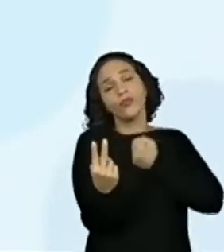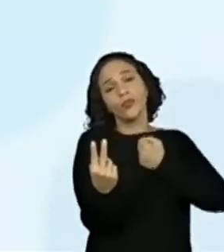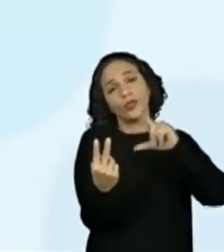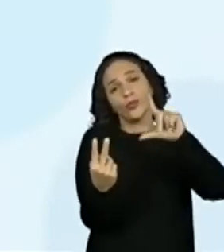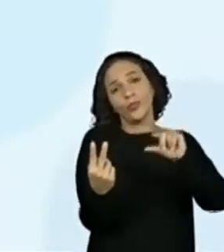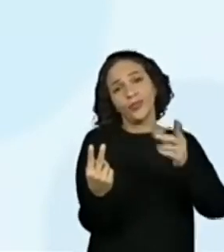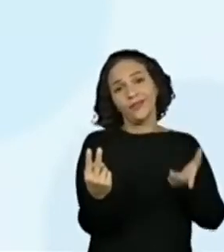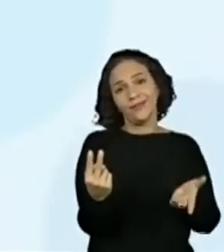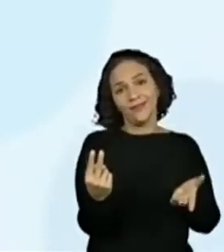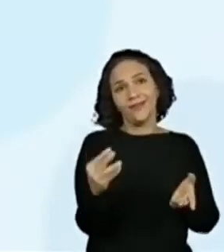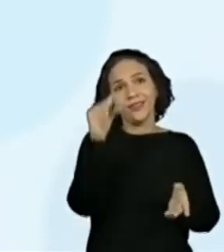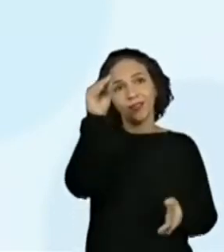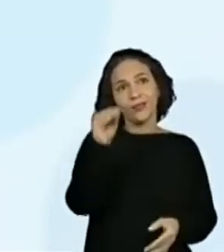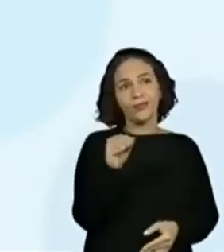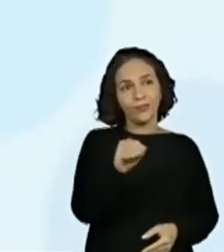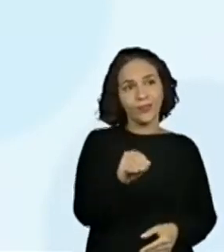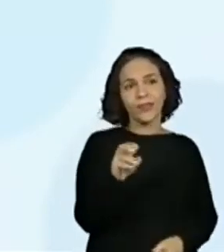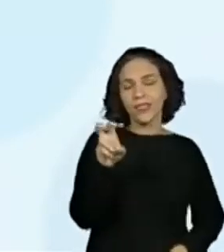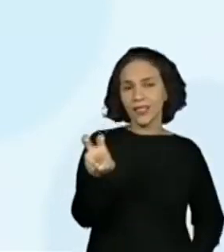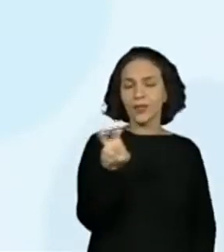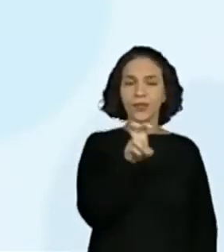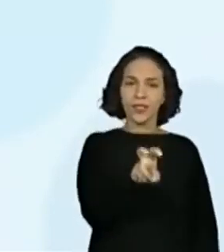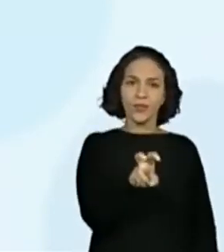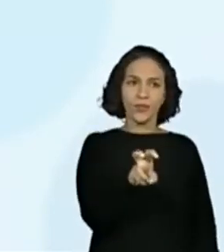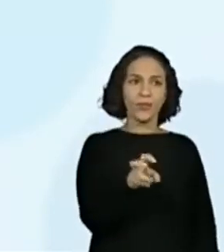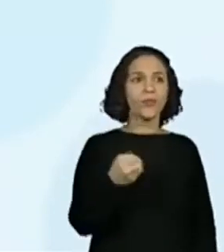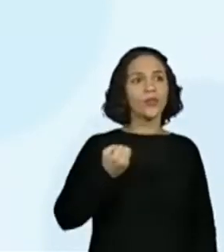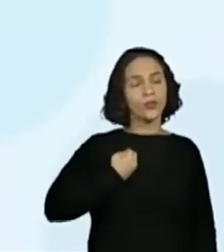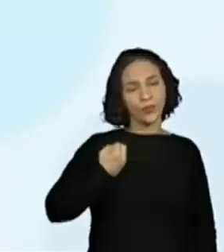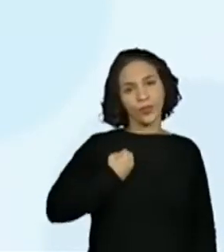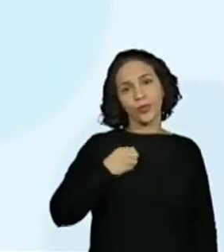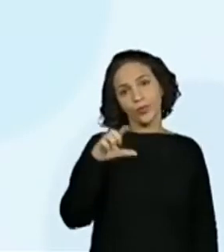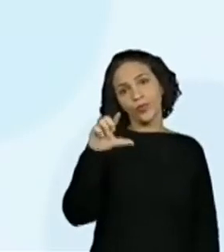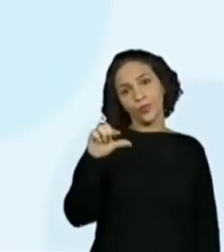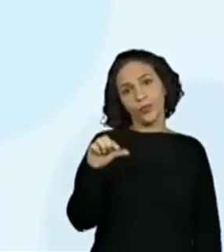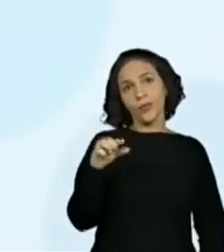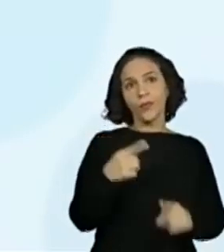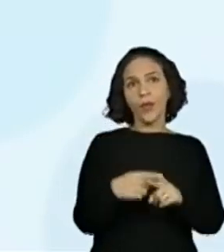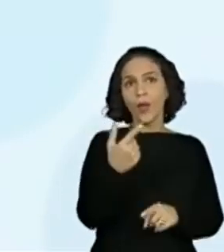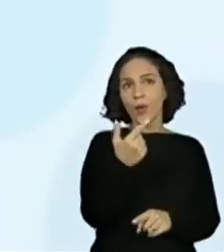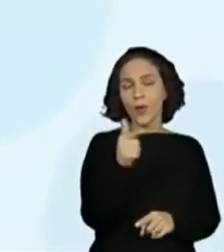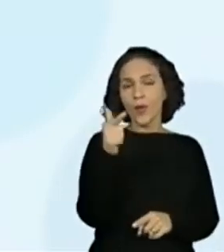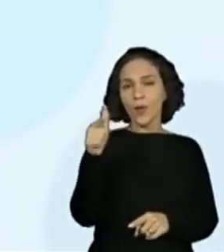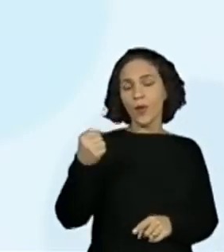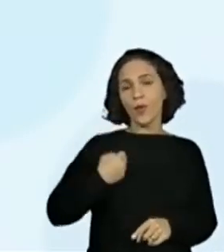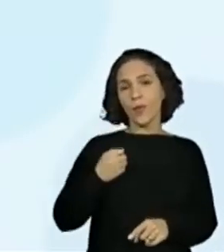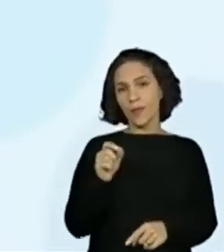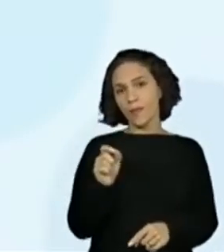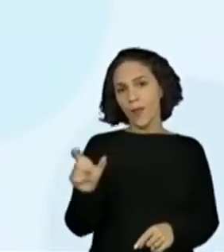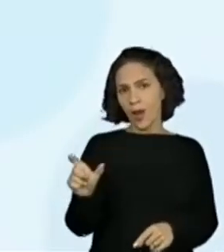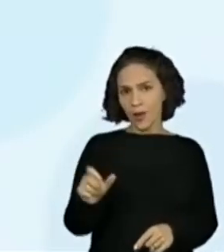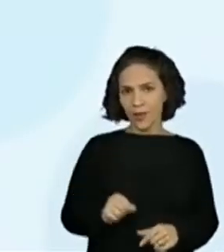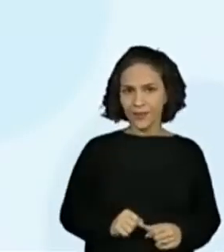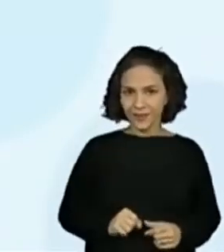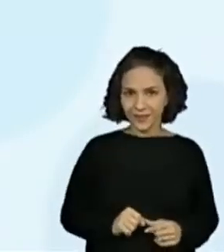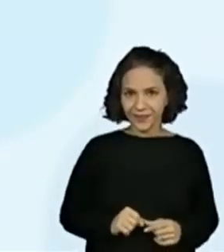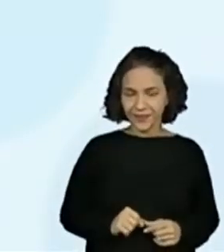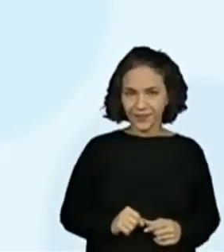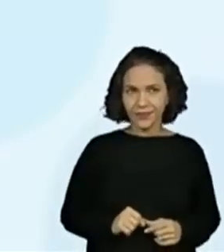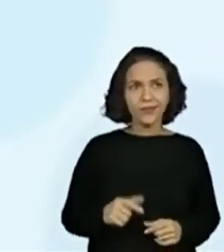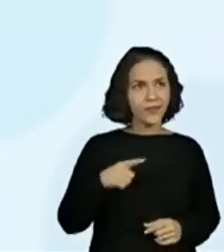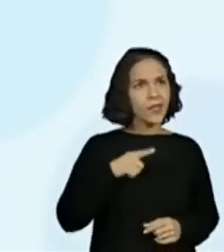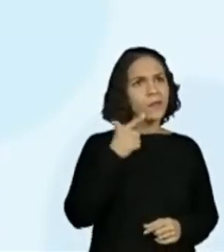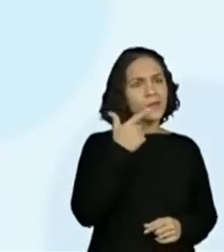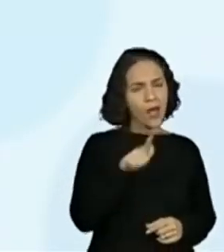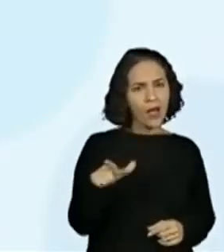o 55. Ele Isso. é o menor número, Porque não é? Porque os outros têm mais algarismos, são maiores. Isso aí. Tem mais